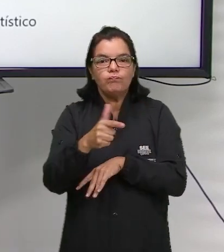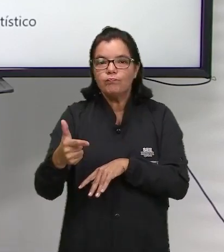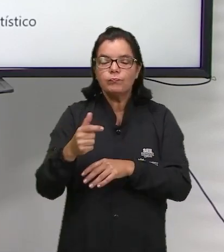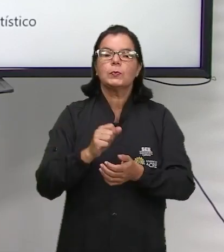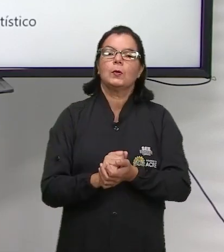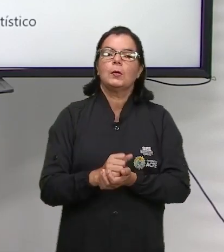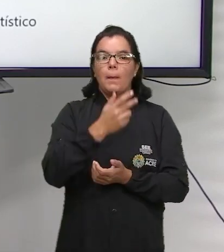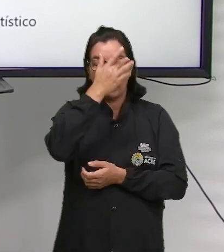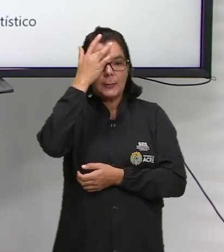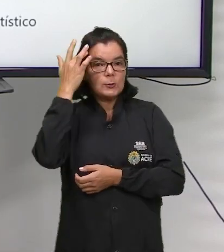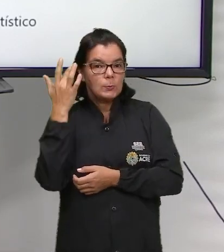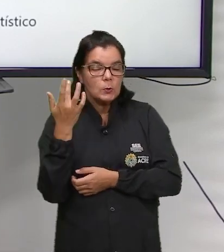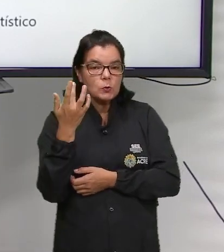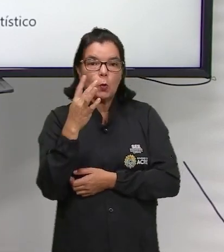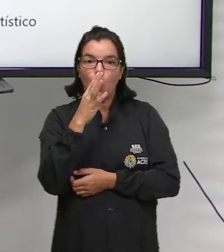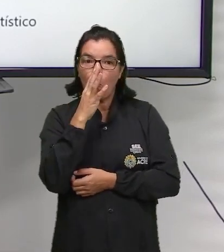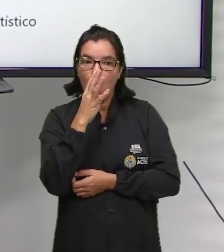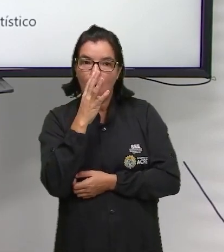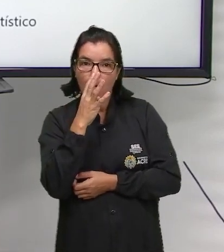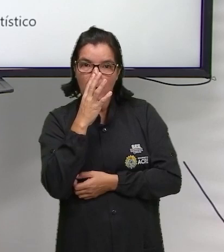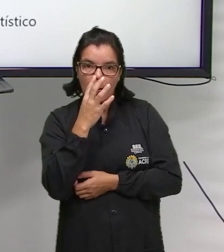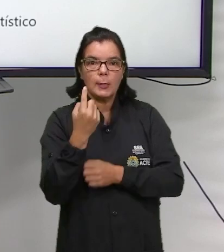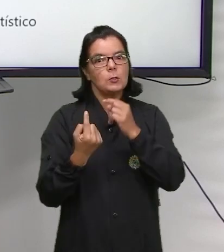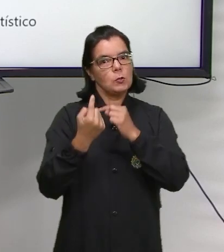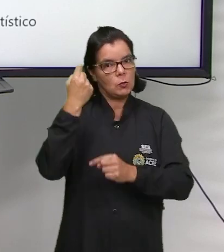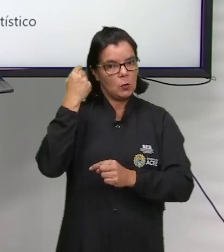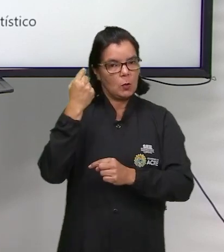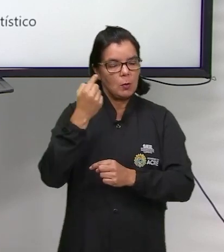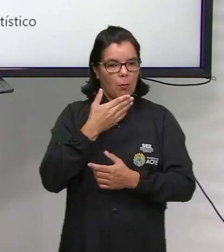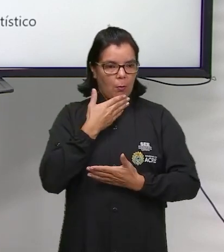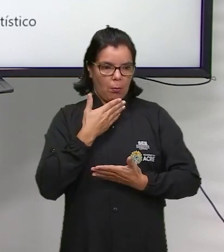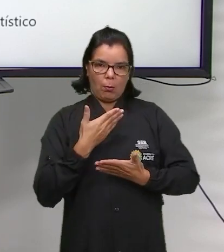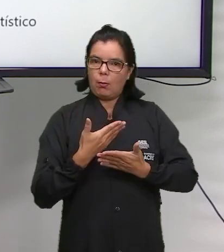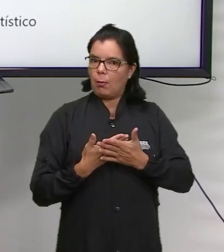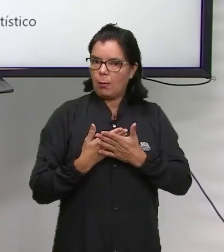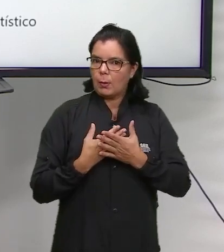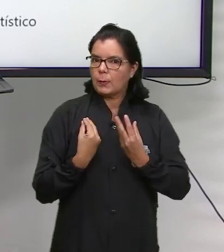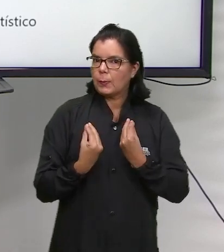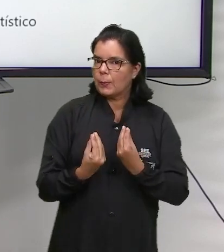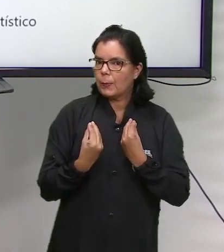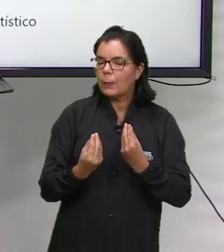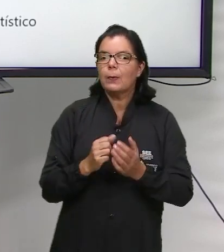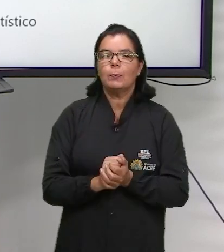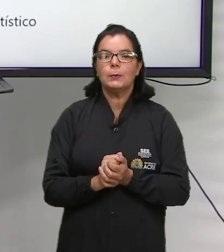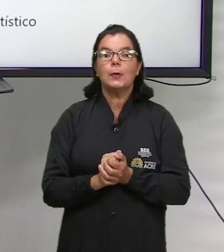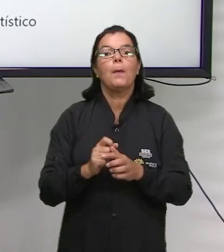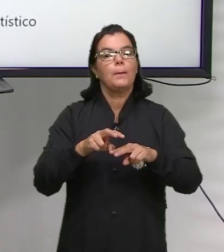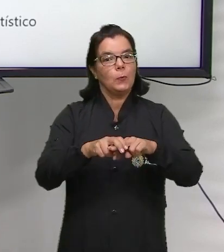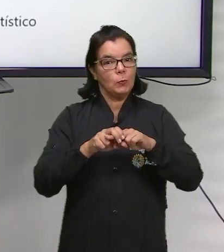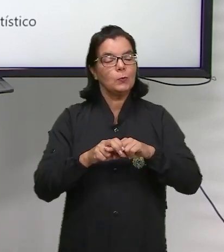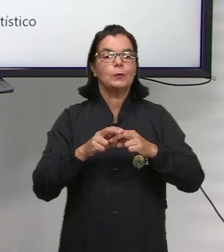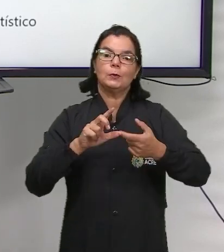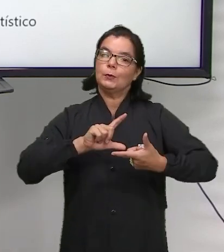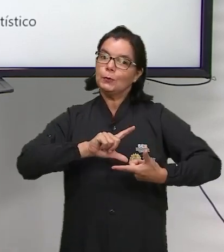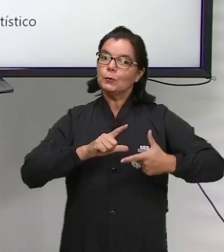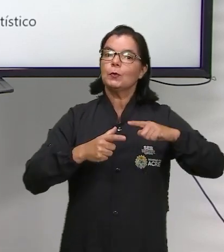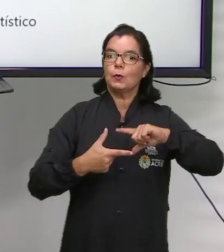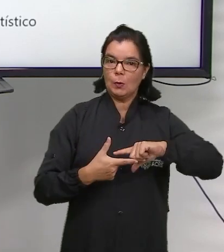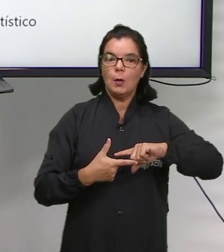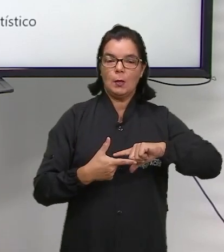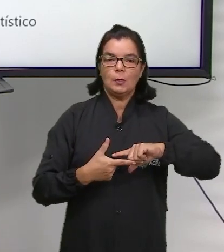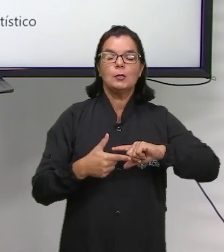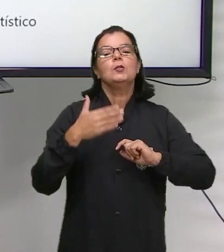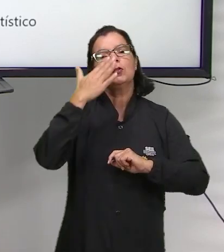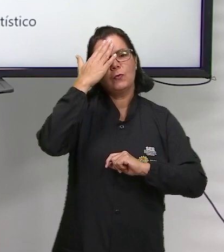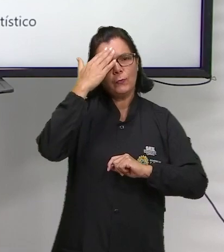aquele público elitizado da época, foi um grande choque. Inclusive, o movimento modernista, por muitos, foi